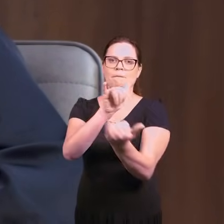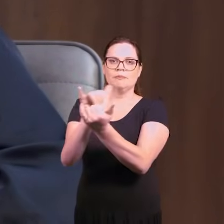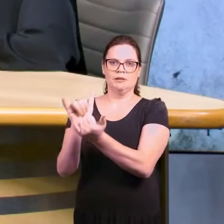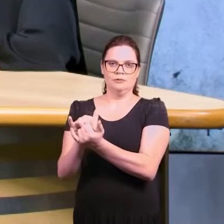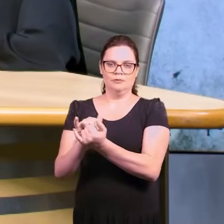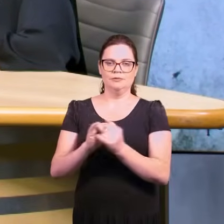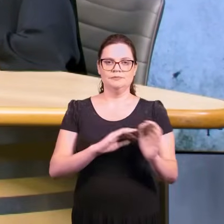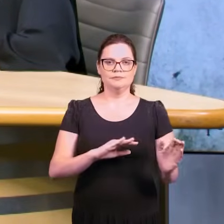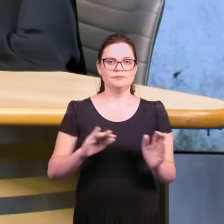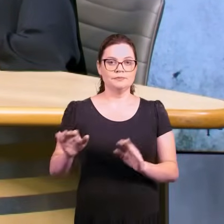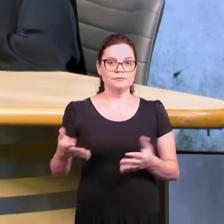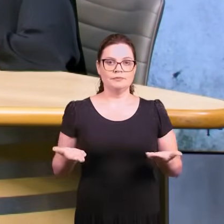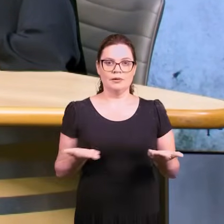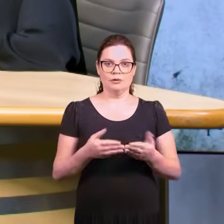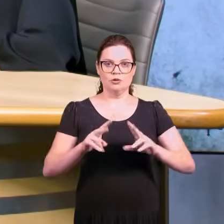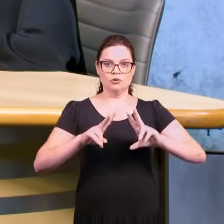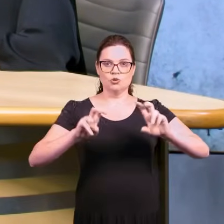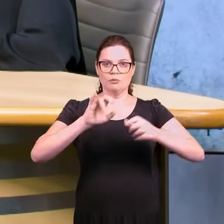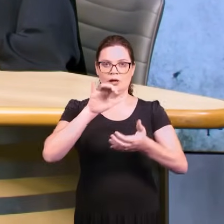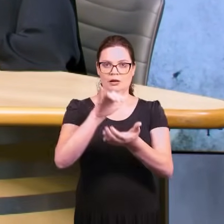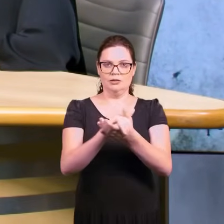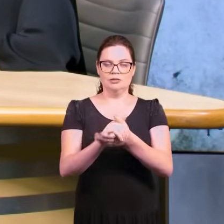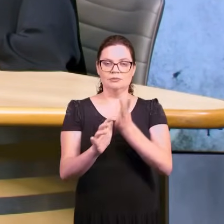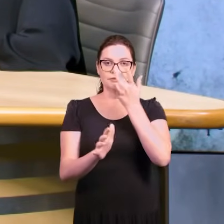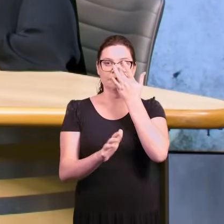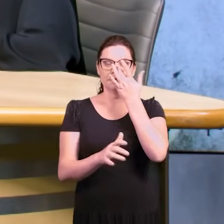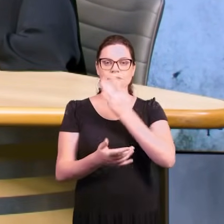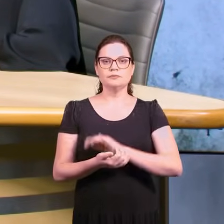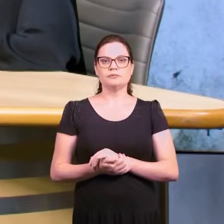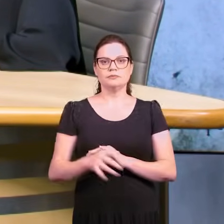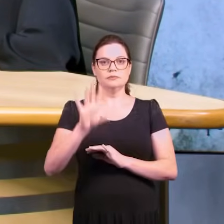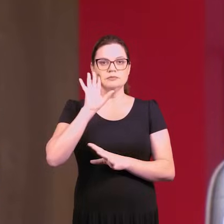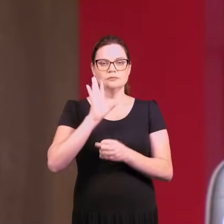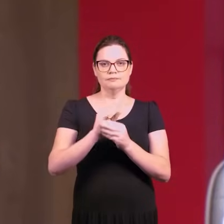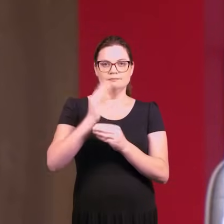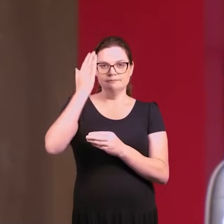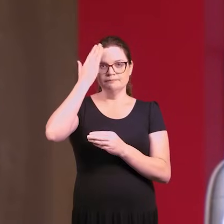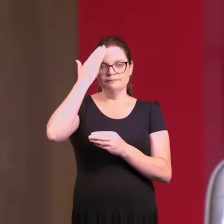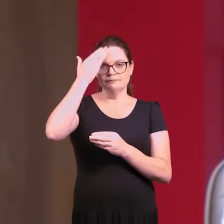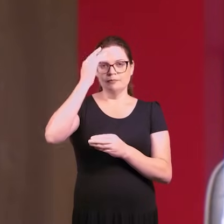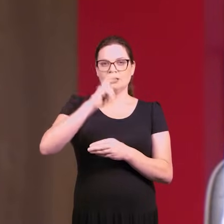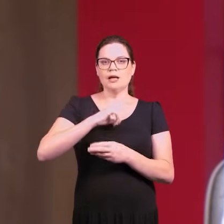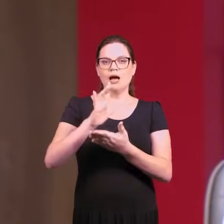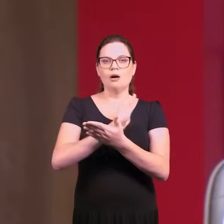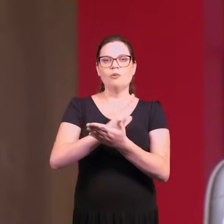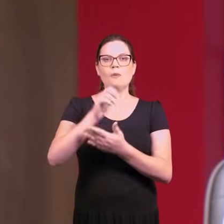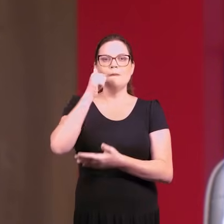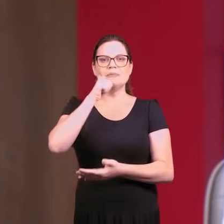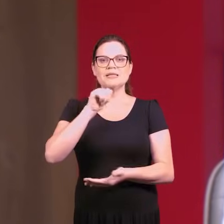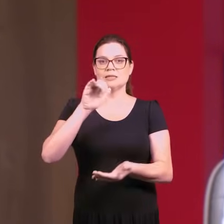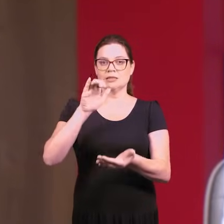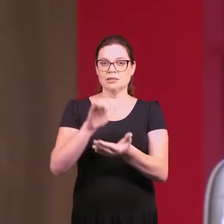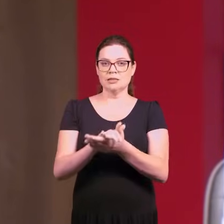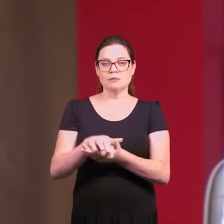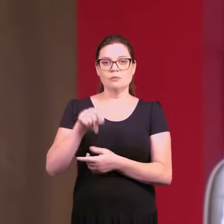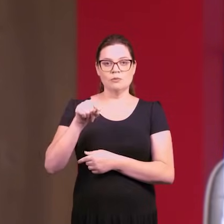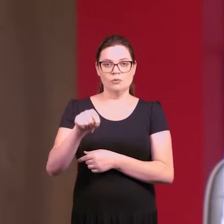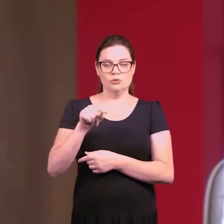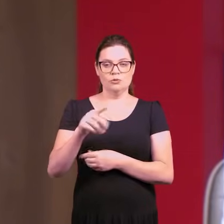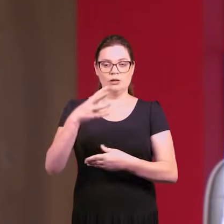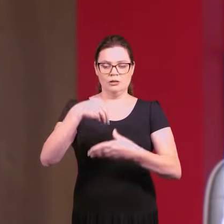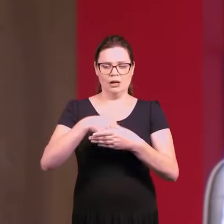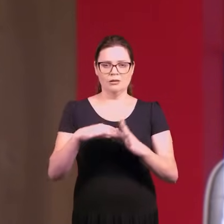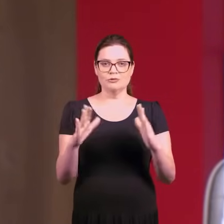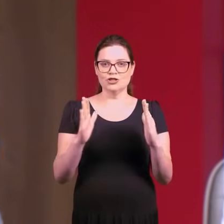E continuando em relação ao casamento, né, assim, existem algumas esposas que têm até dificuldade